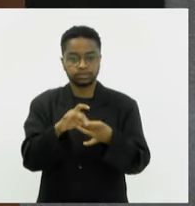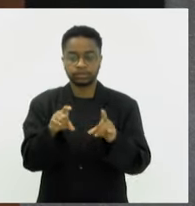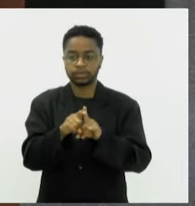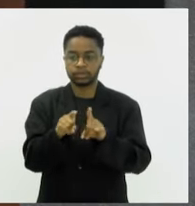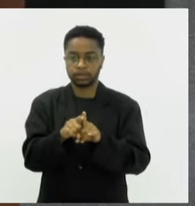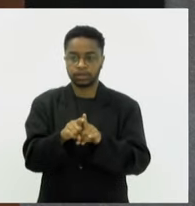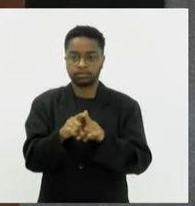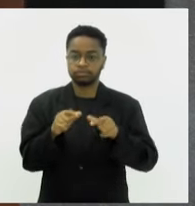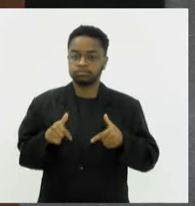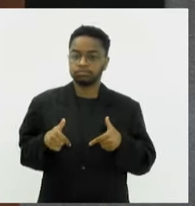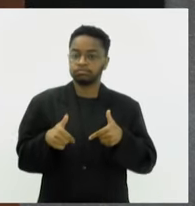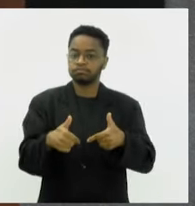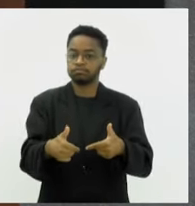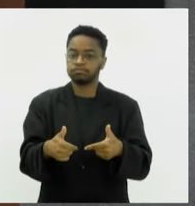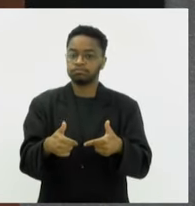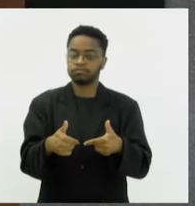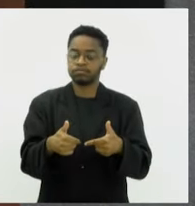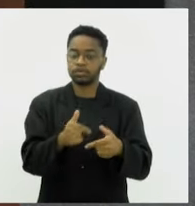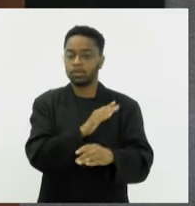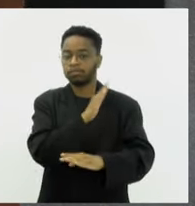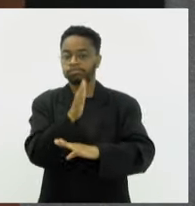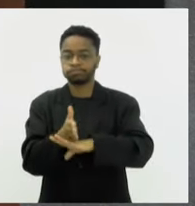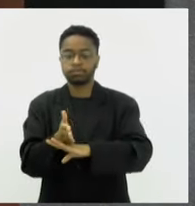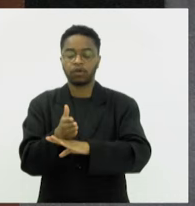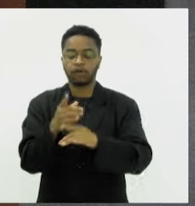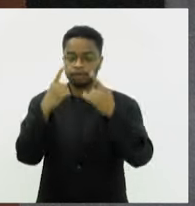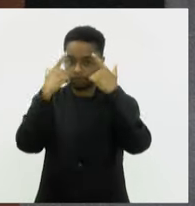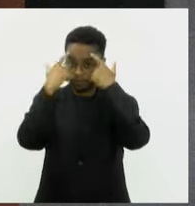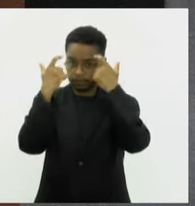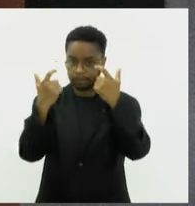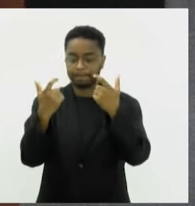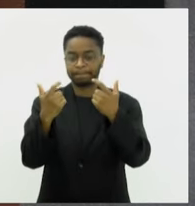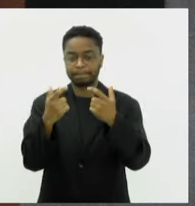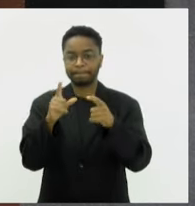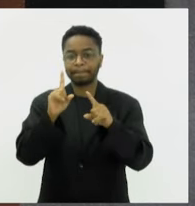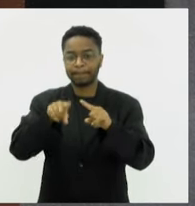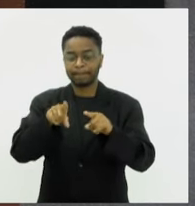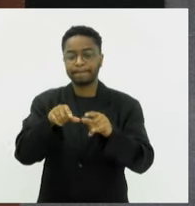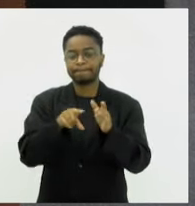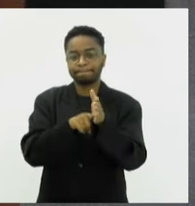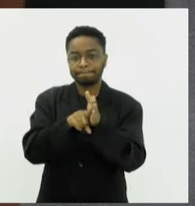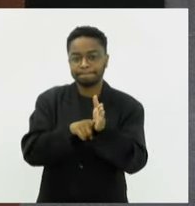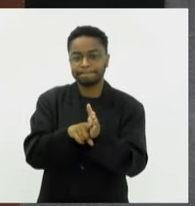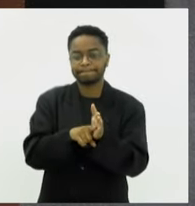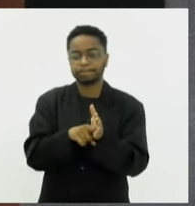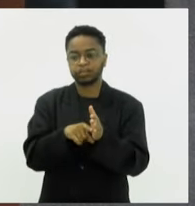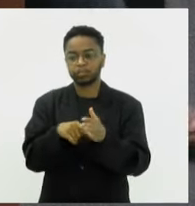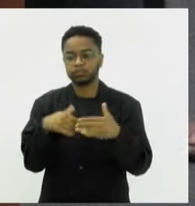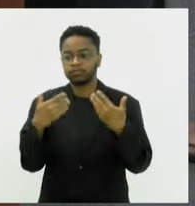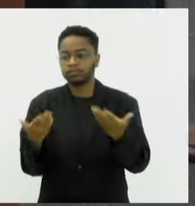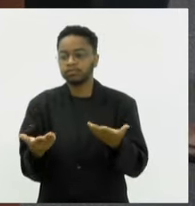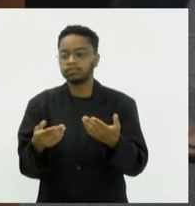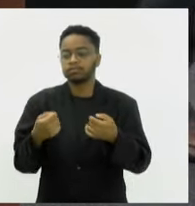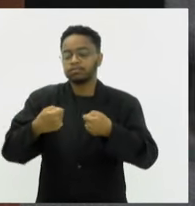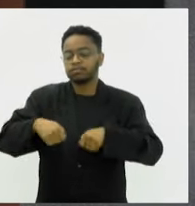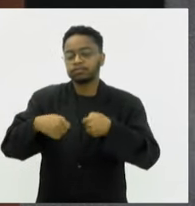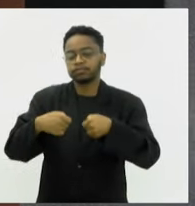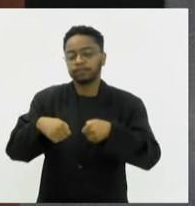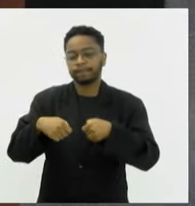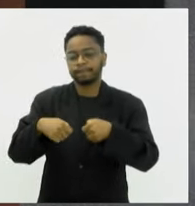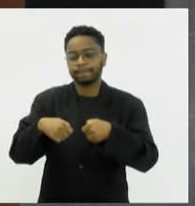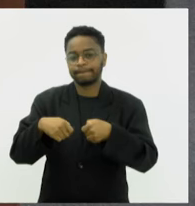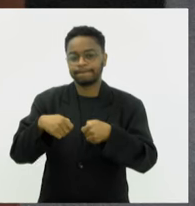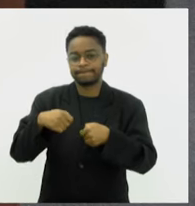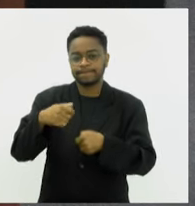braço eficiente do combate à violência são as investigações. Então, é preciso que não haja, dentro